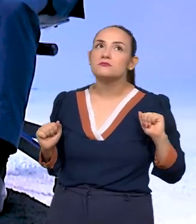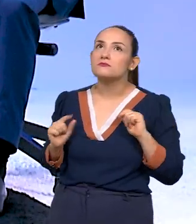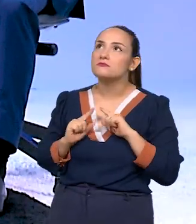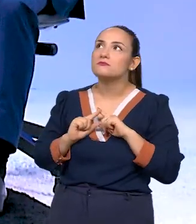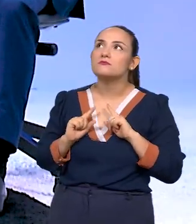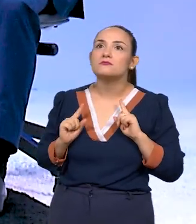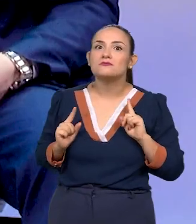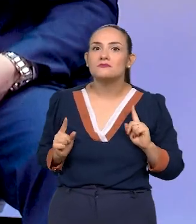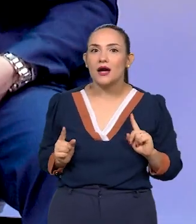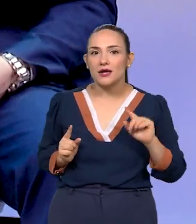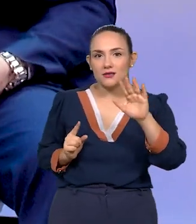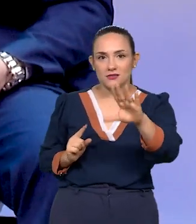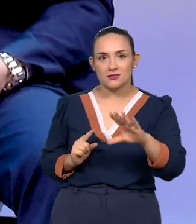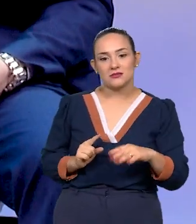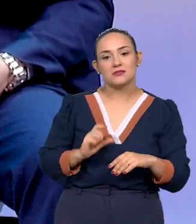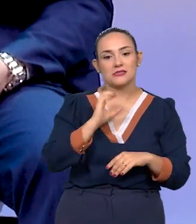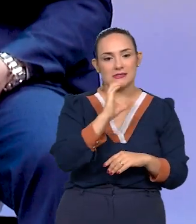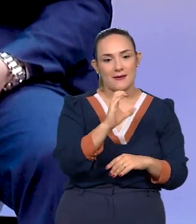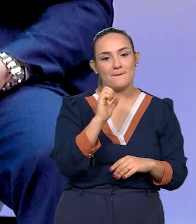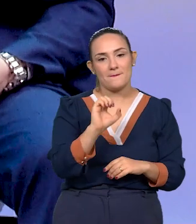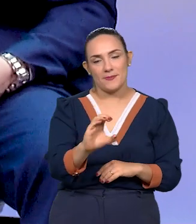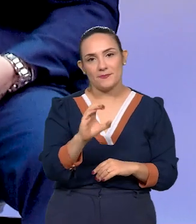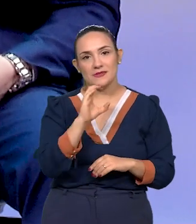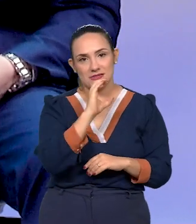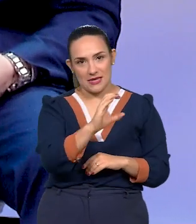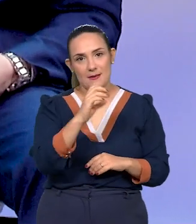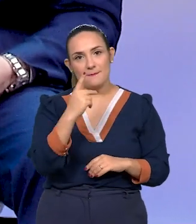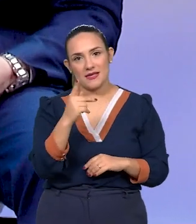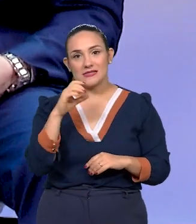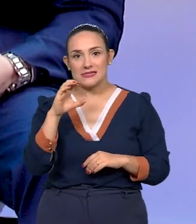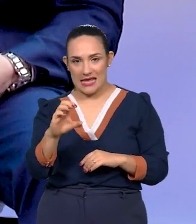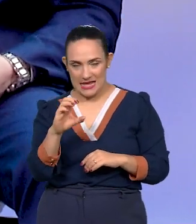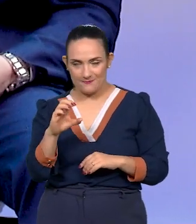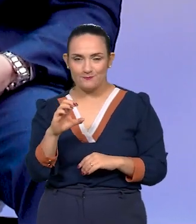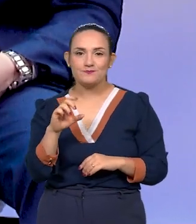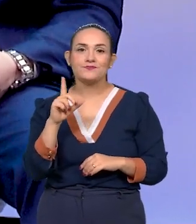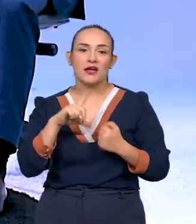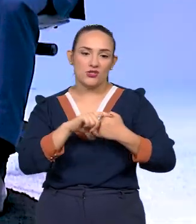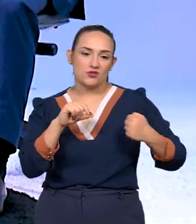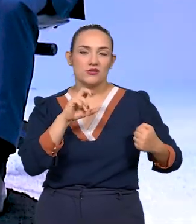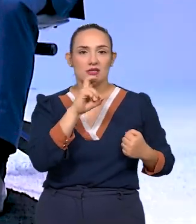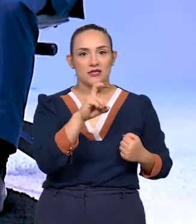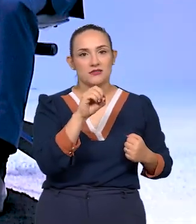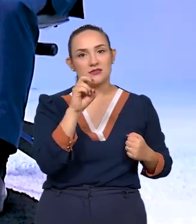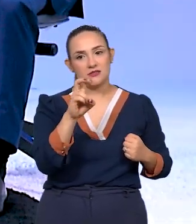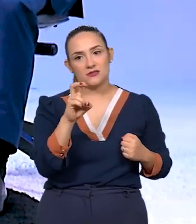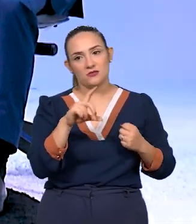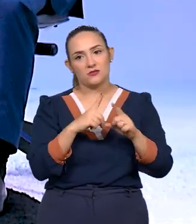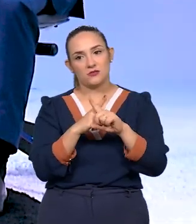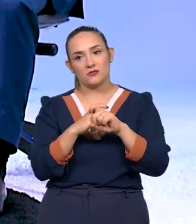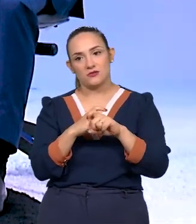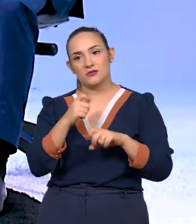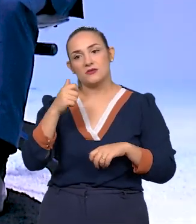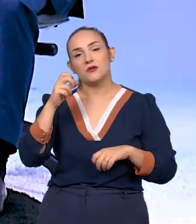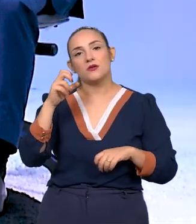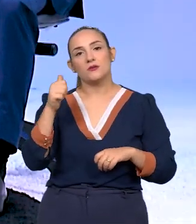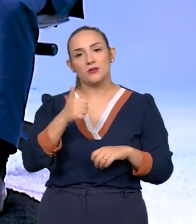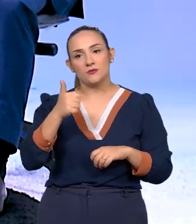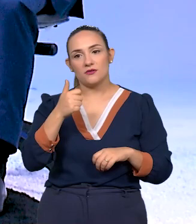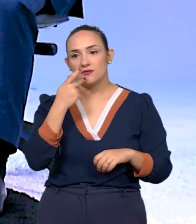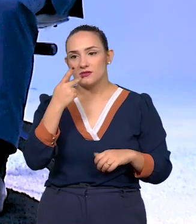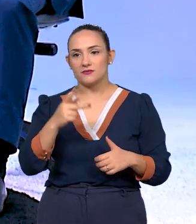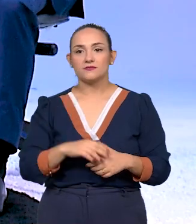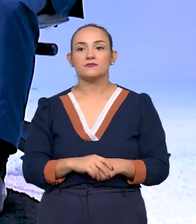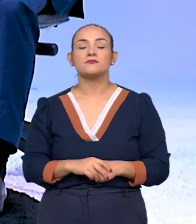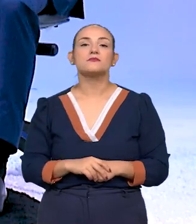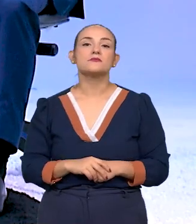você analisar o próprio Código de Processo Civil, no artigo 505, inciso 1º, a gente vai observar que a coisa